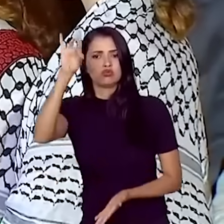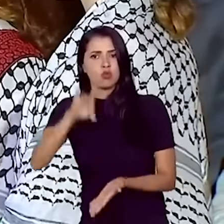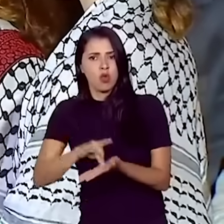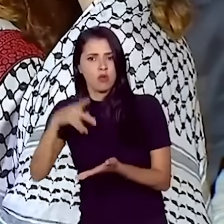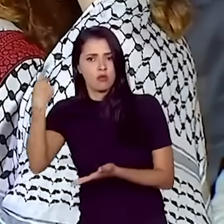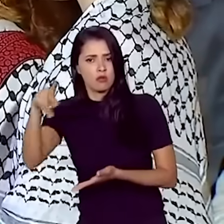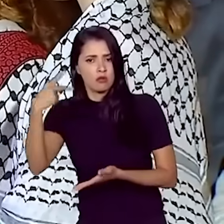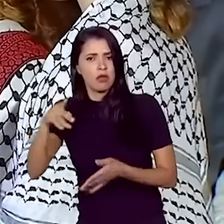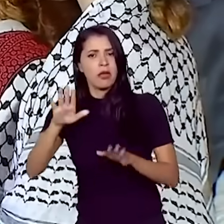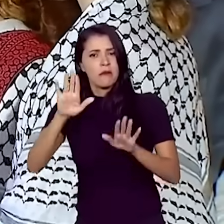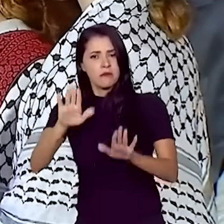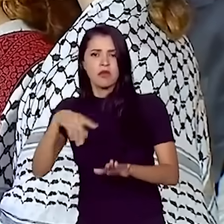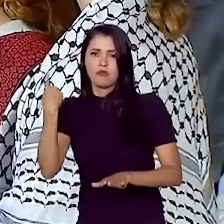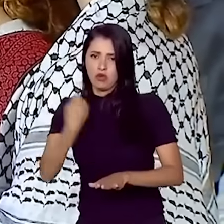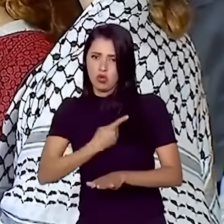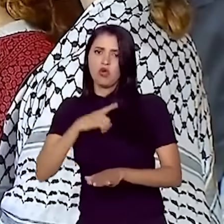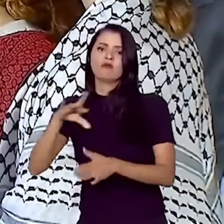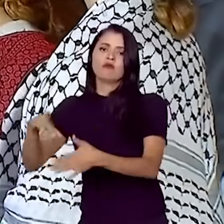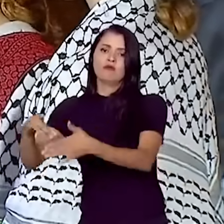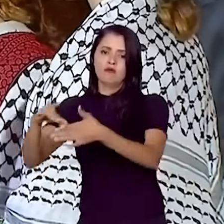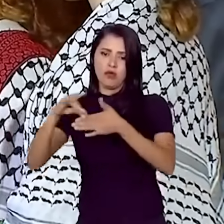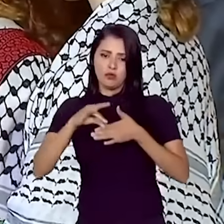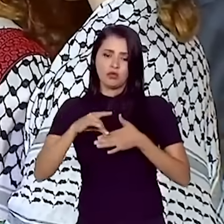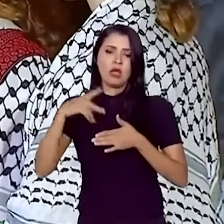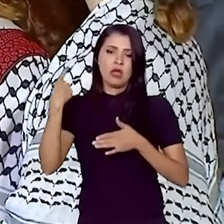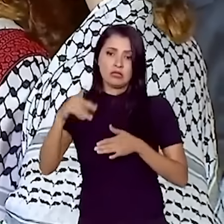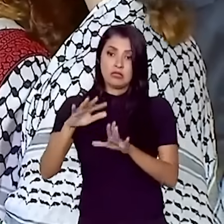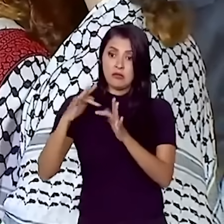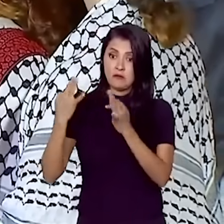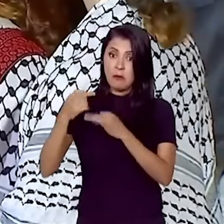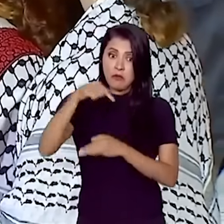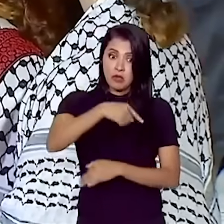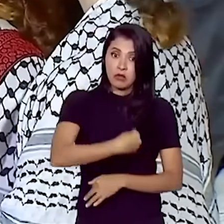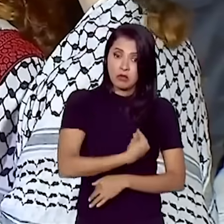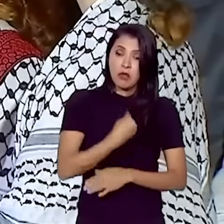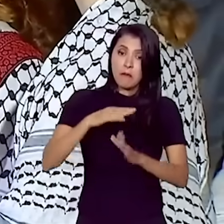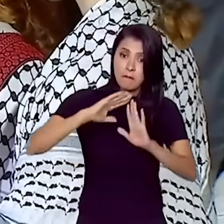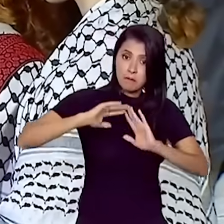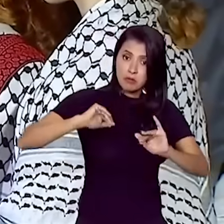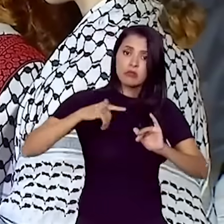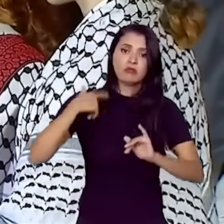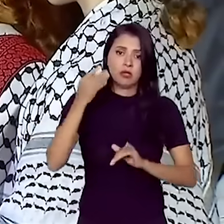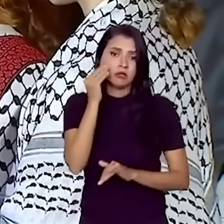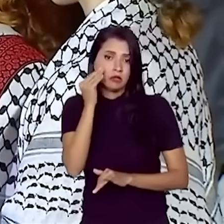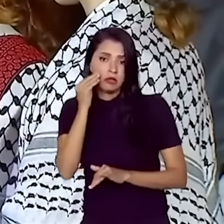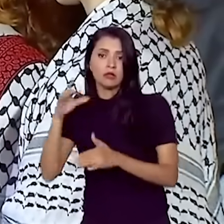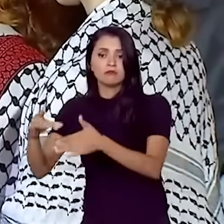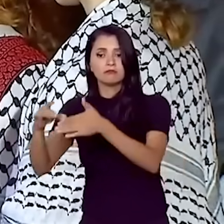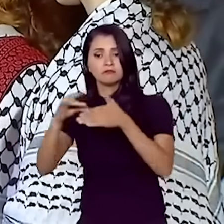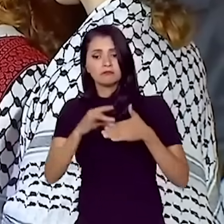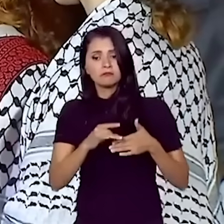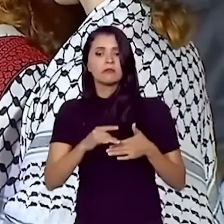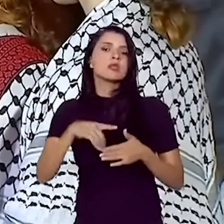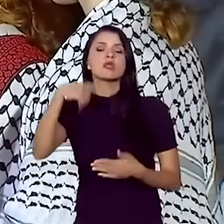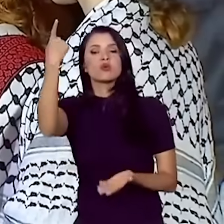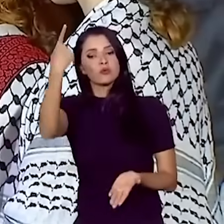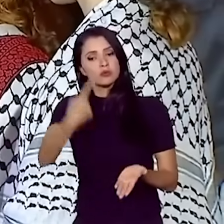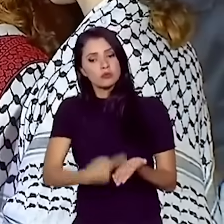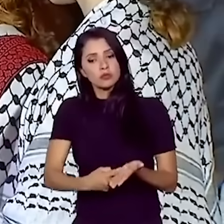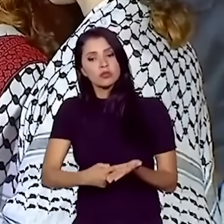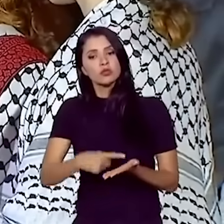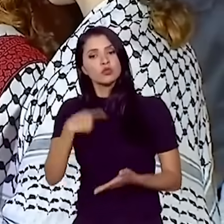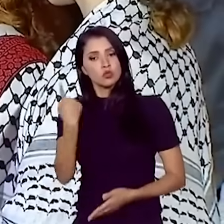origem, mas para nós a gente vai buscar, se os parentes estiverem aqui, pedir, a gente vai tentar trazer. Sabe, é um compromisso que